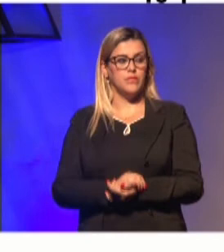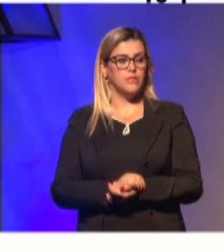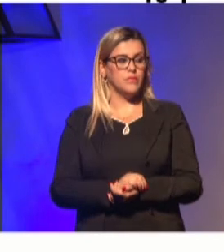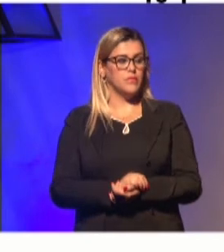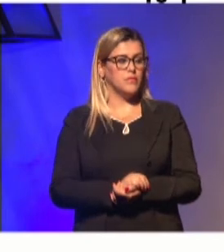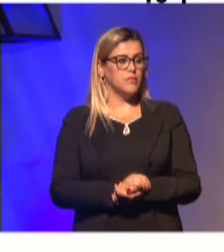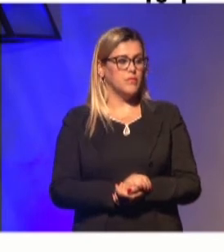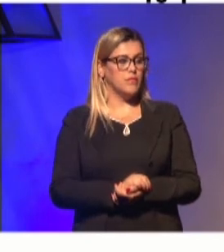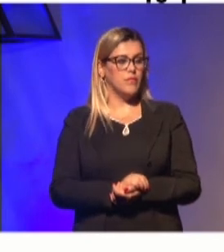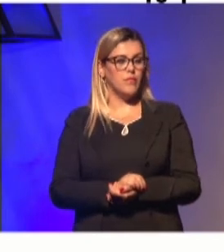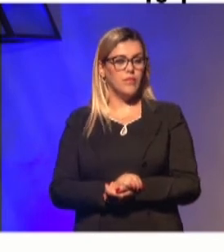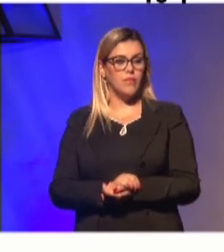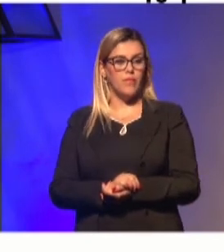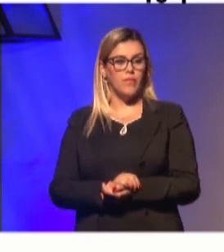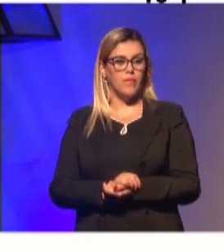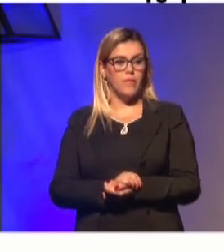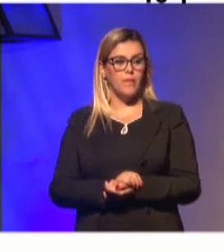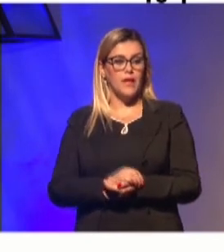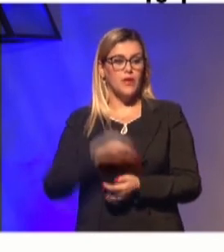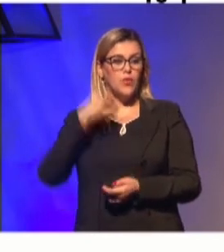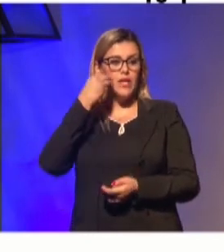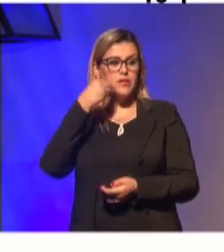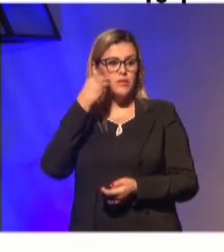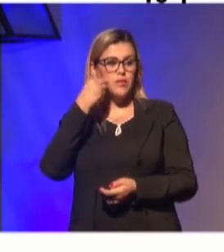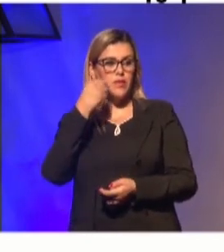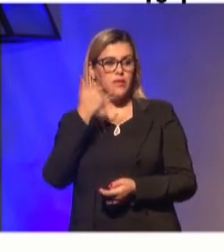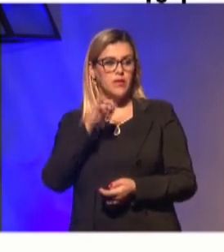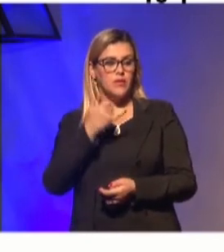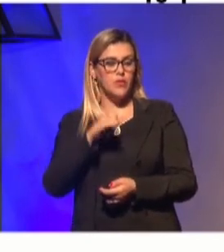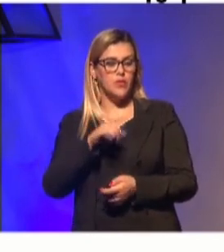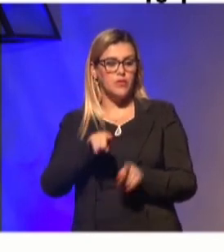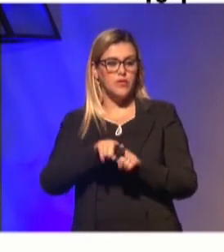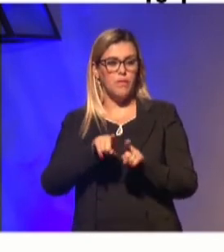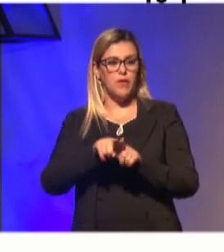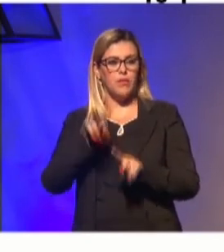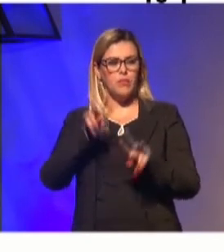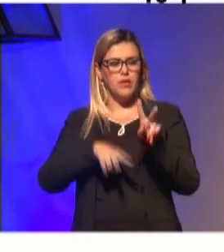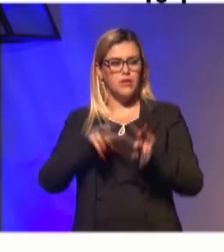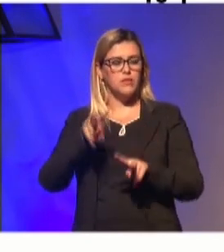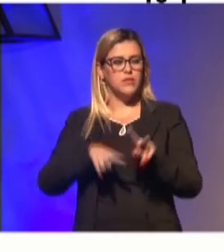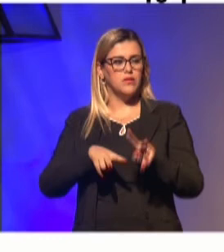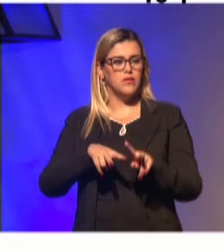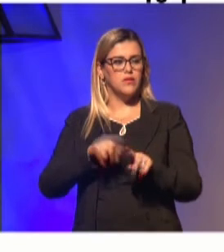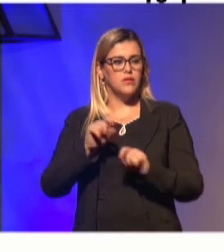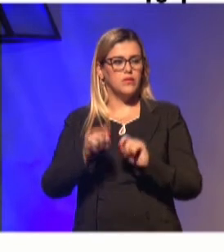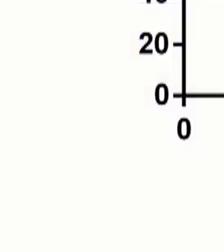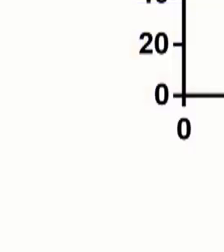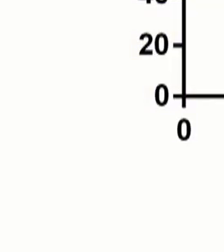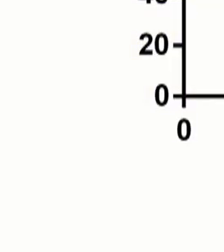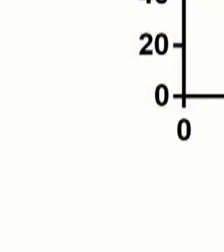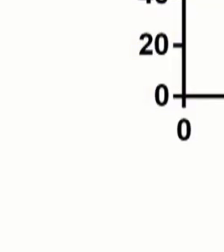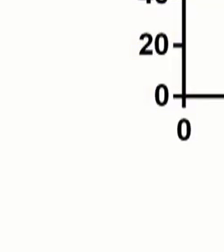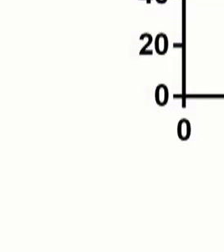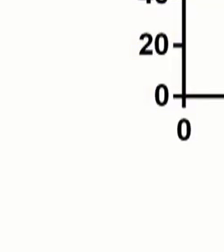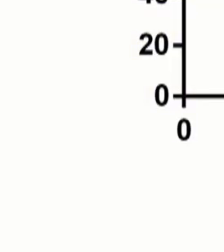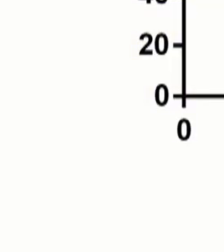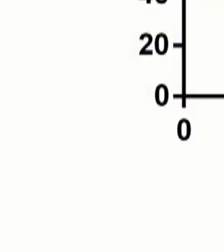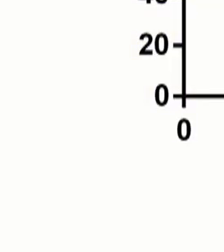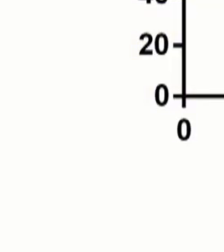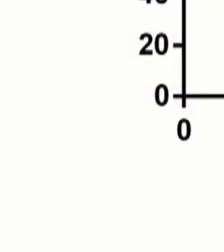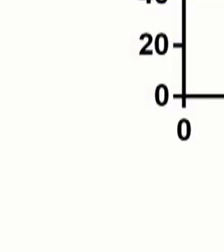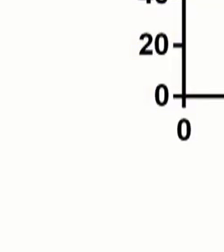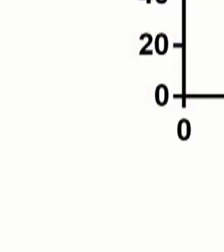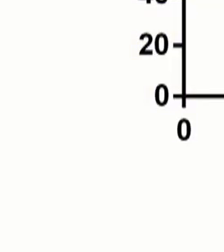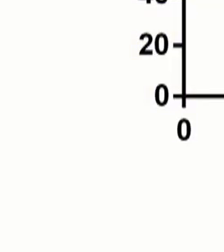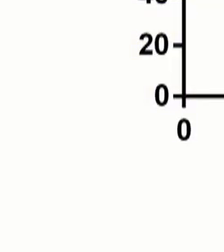Bom, ainda dentro do experimental, a gente buscou uma revisão, vendo em detalhes também modelos de esmagamento. Por